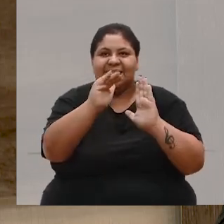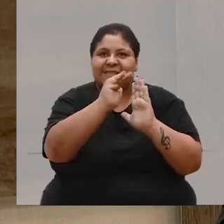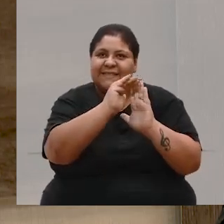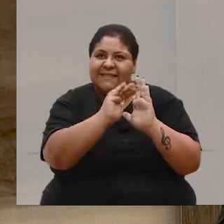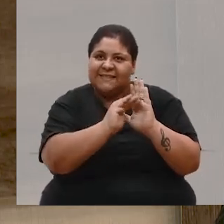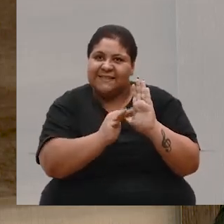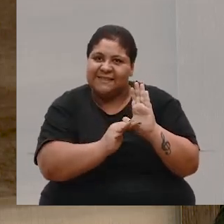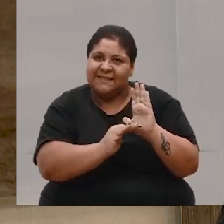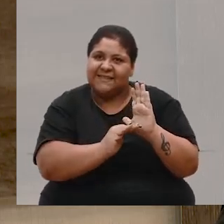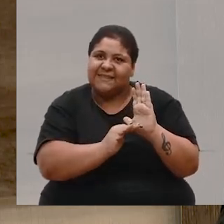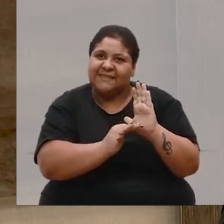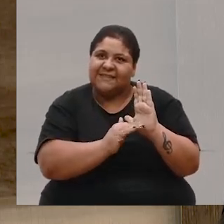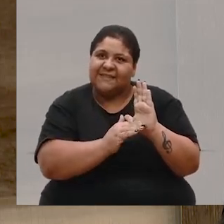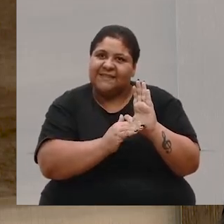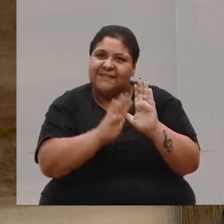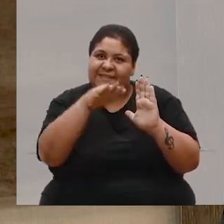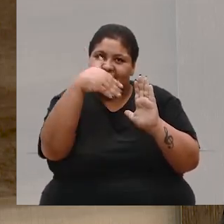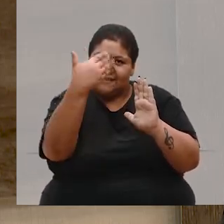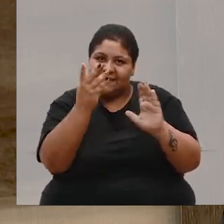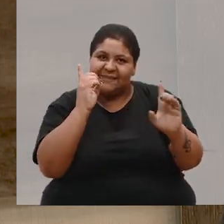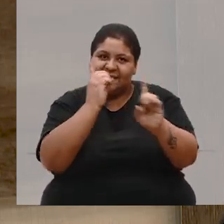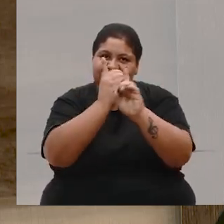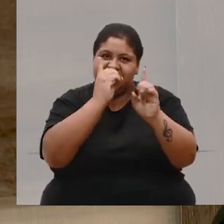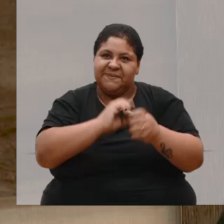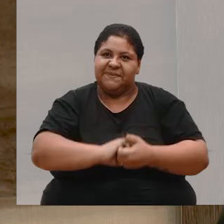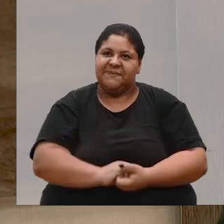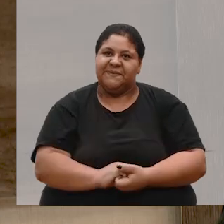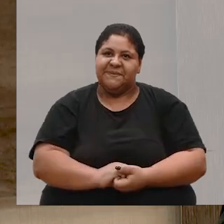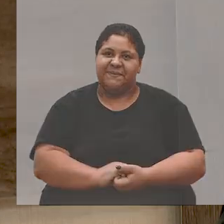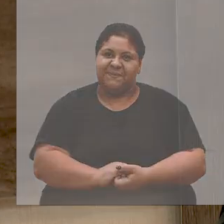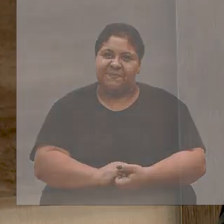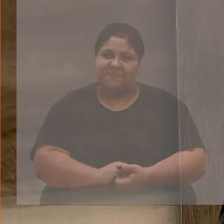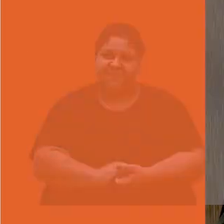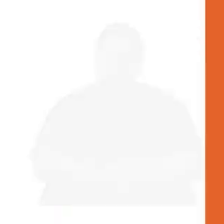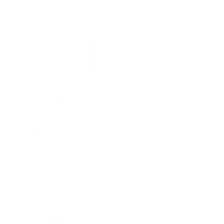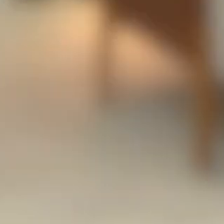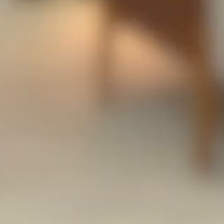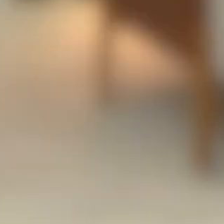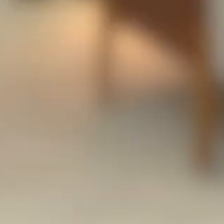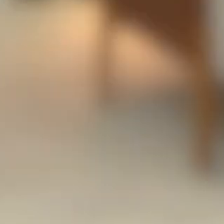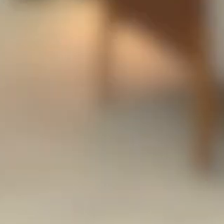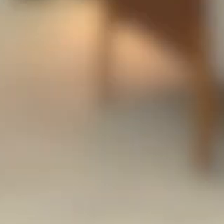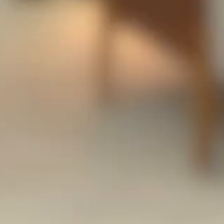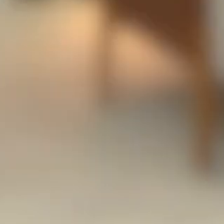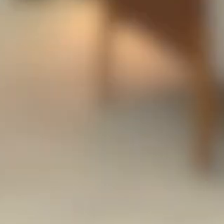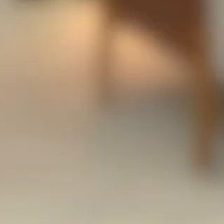a todos que continuem acompanhando a nossa programação. Até o nosso próximo encontro.